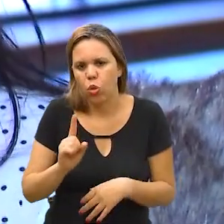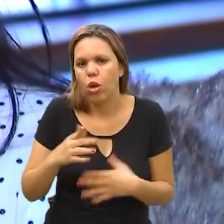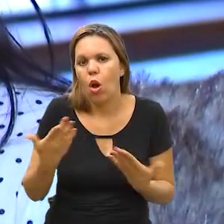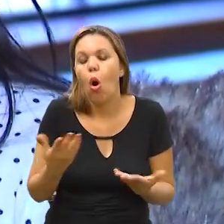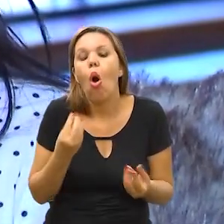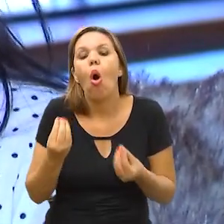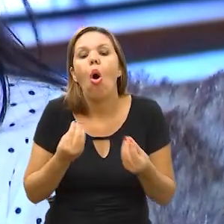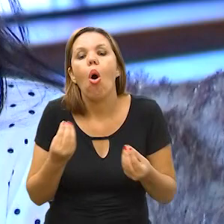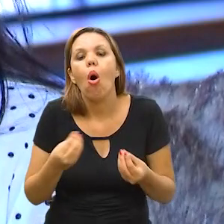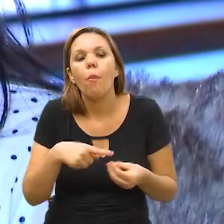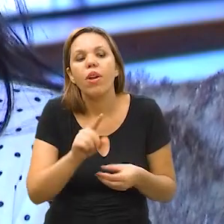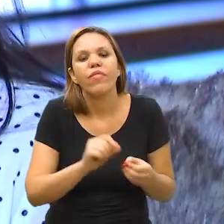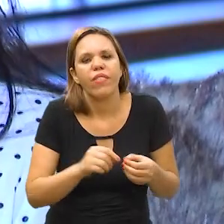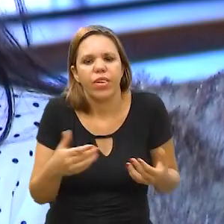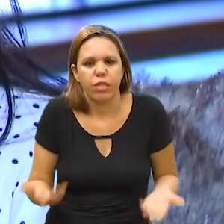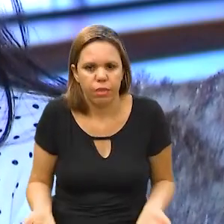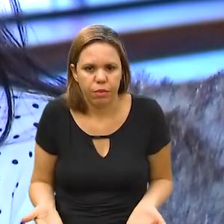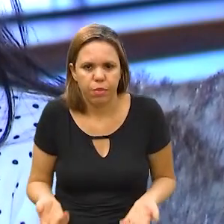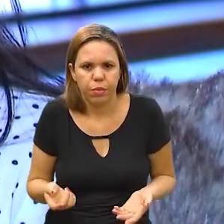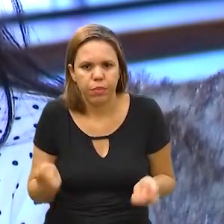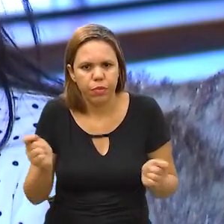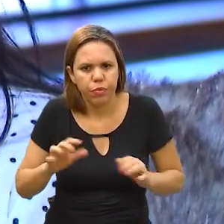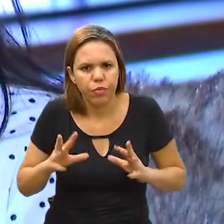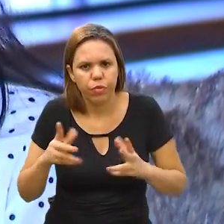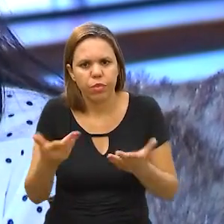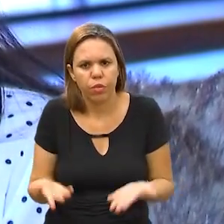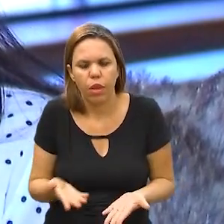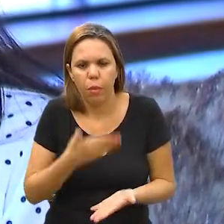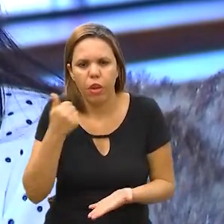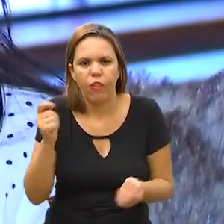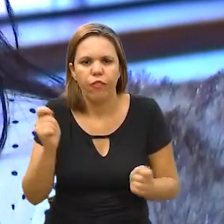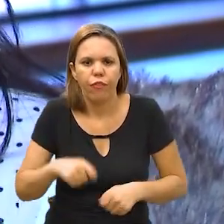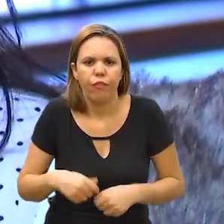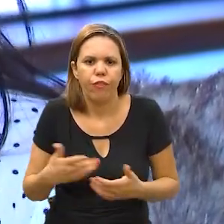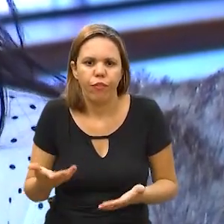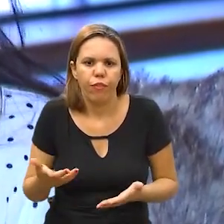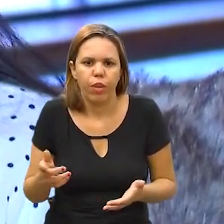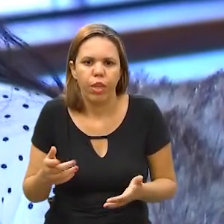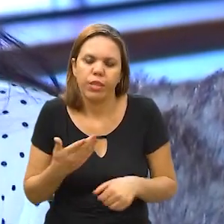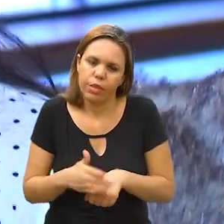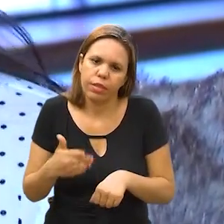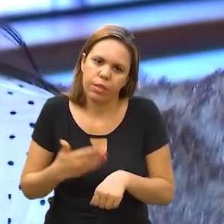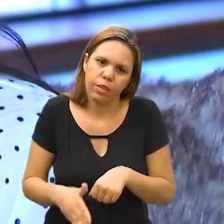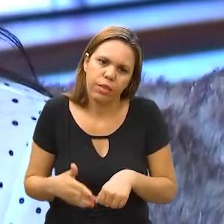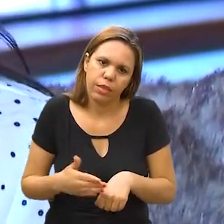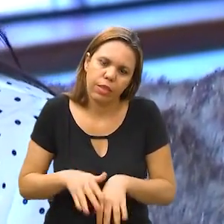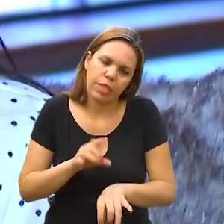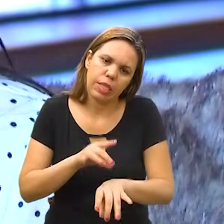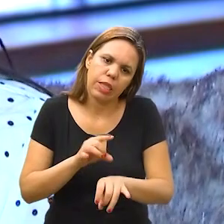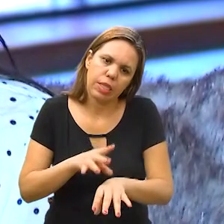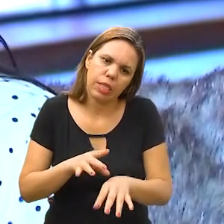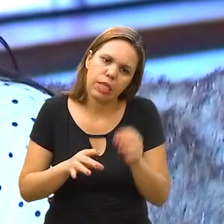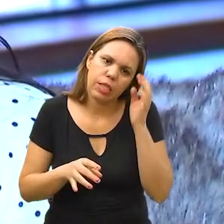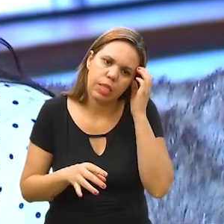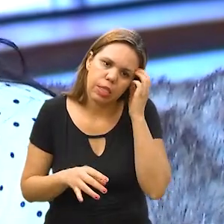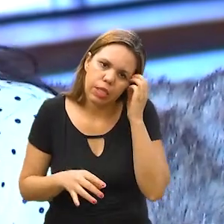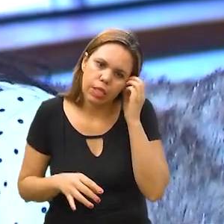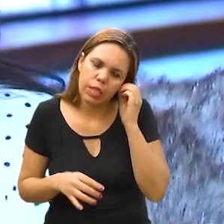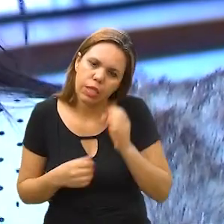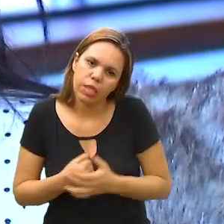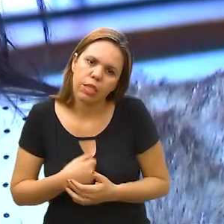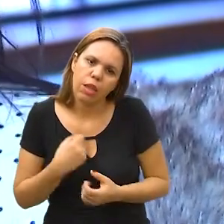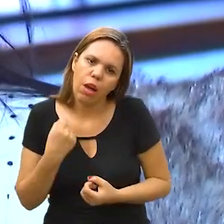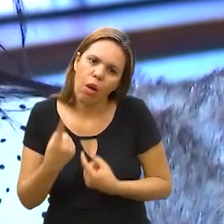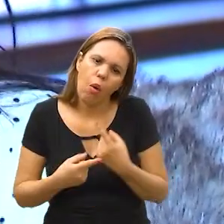e como que ele vai fazer para dar conta de tudo da melhor forma. Ele pode treinar, tem técnicas que ele pode treinar,